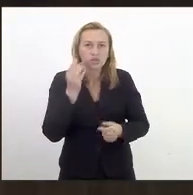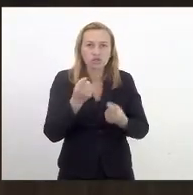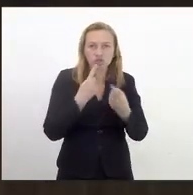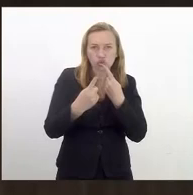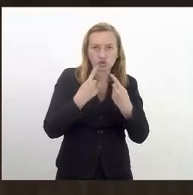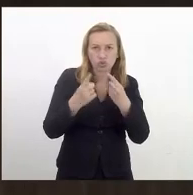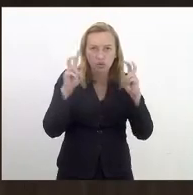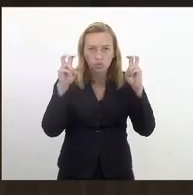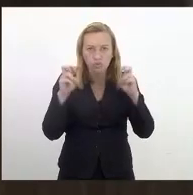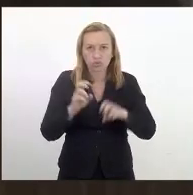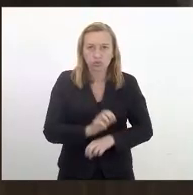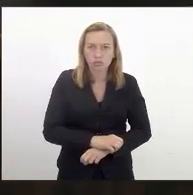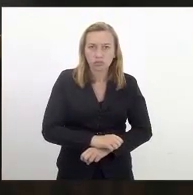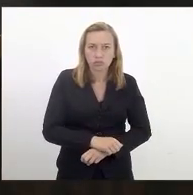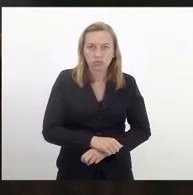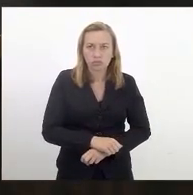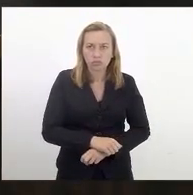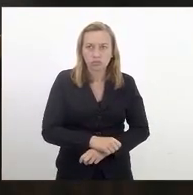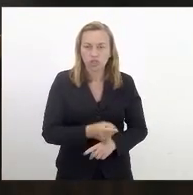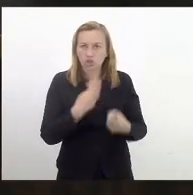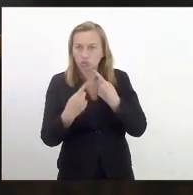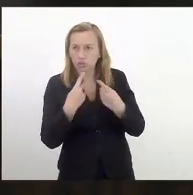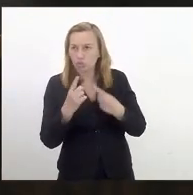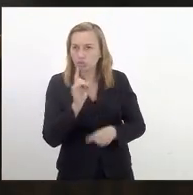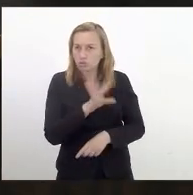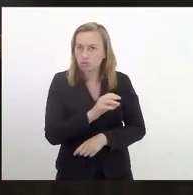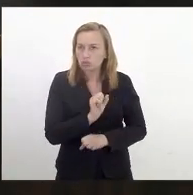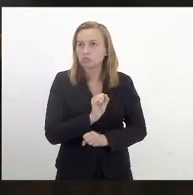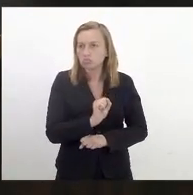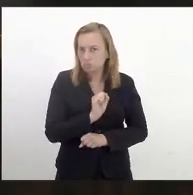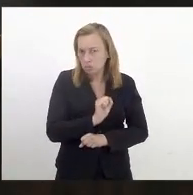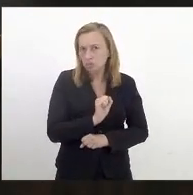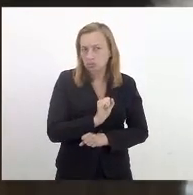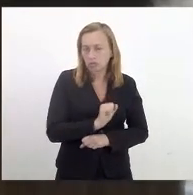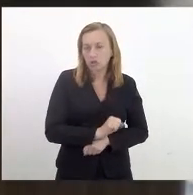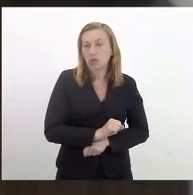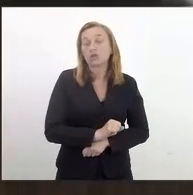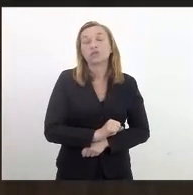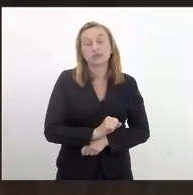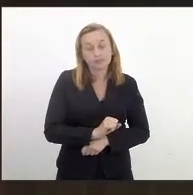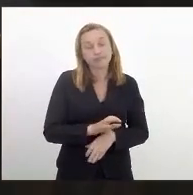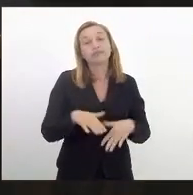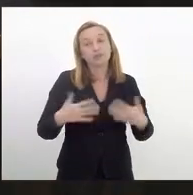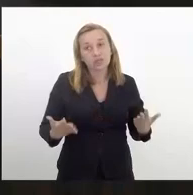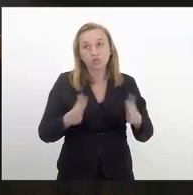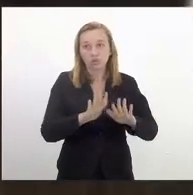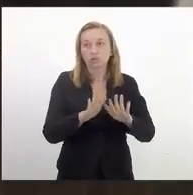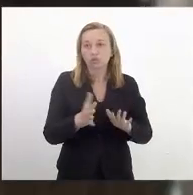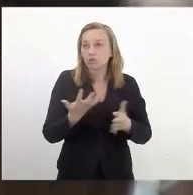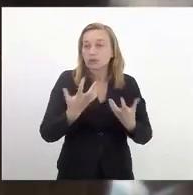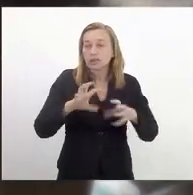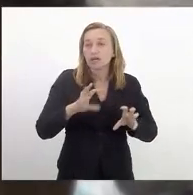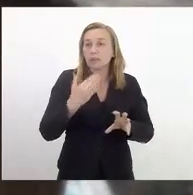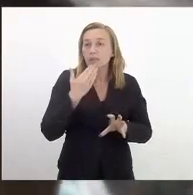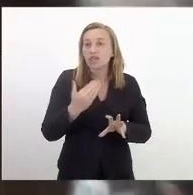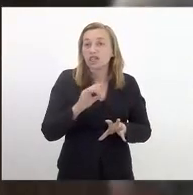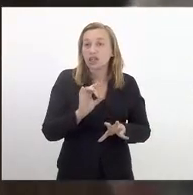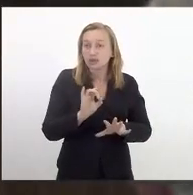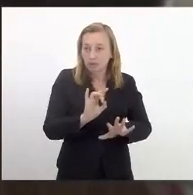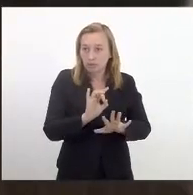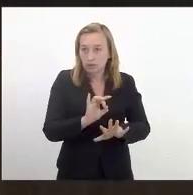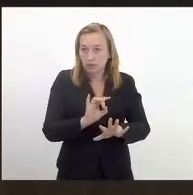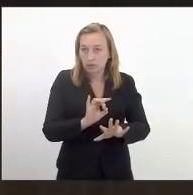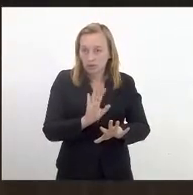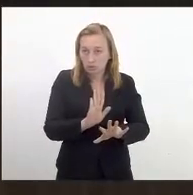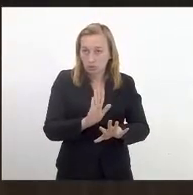discutir a matéria a discussão única pode ser Não mas gostaria de pedir Então é isso que eu não quero pedir então apenas são